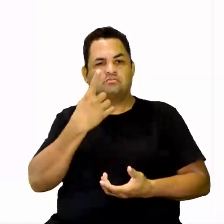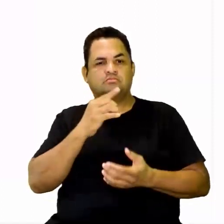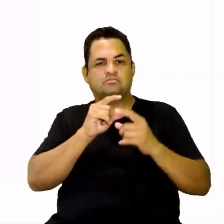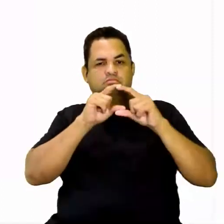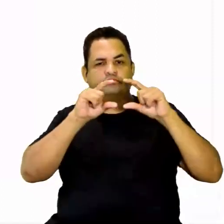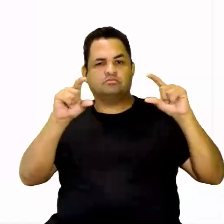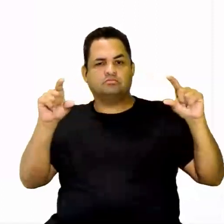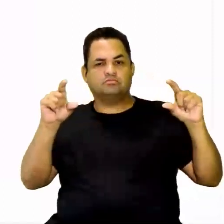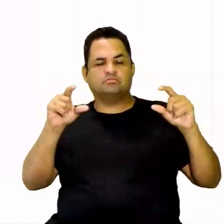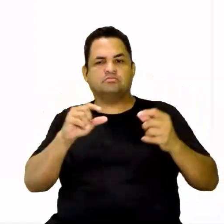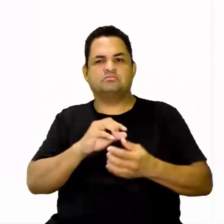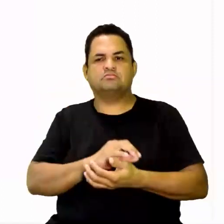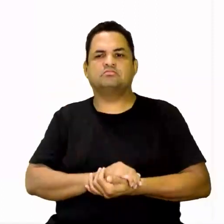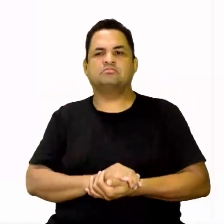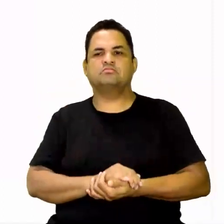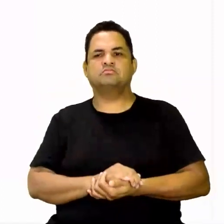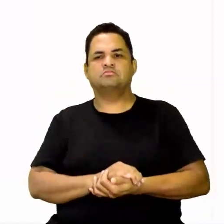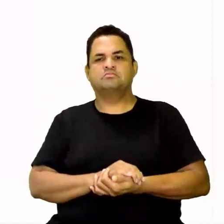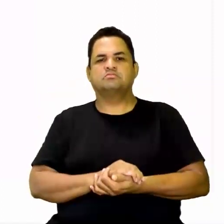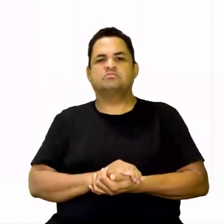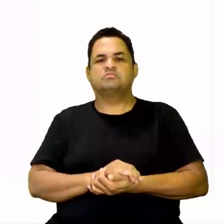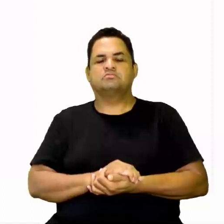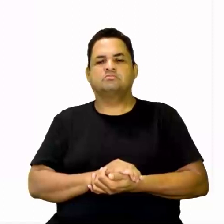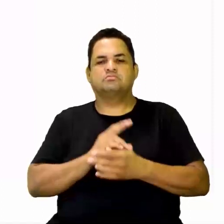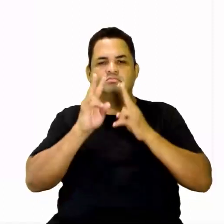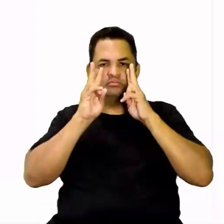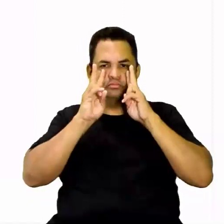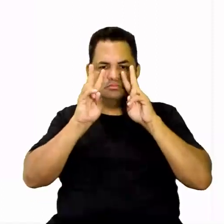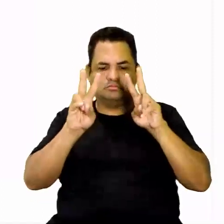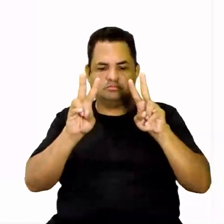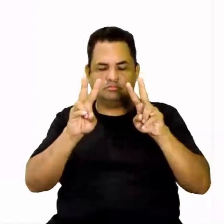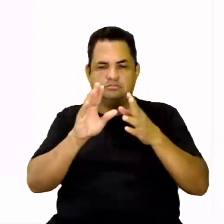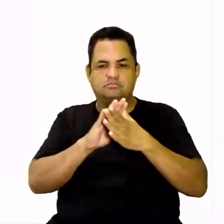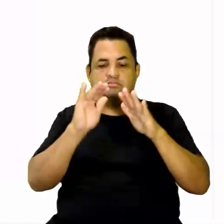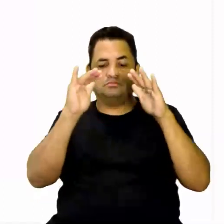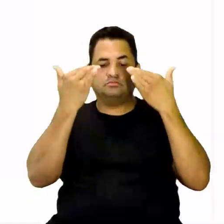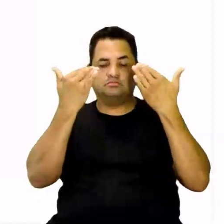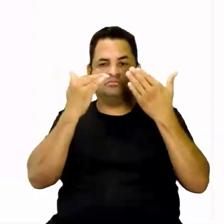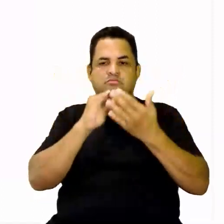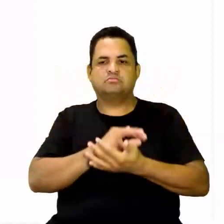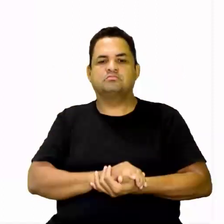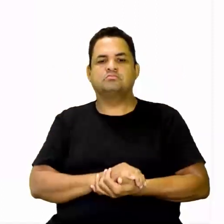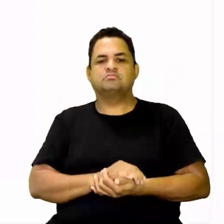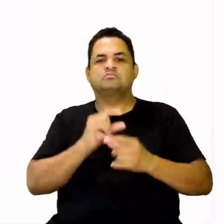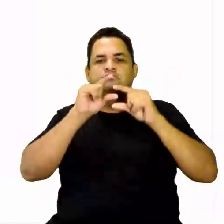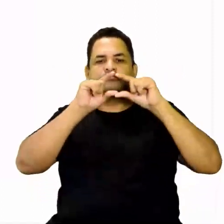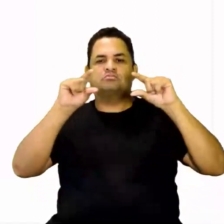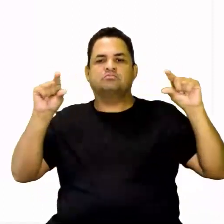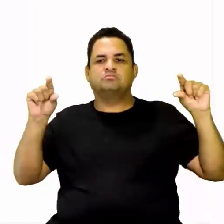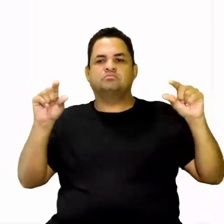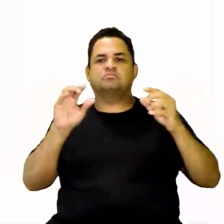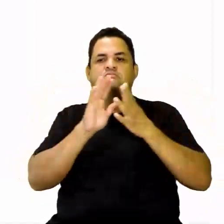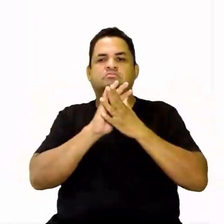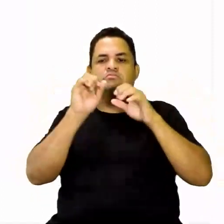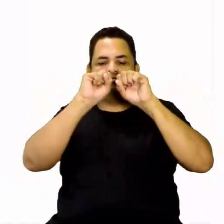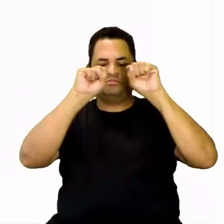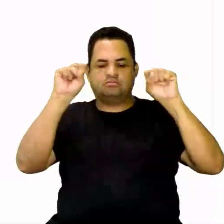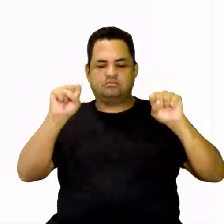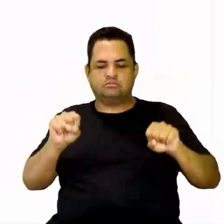nos diz o seguinte. Fique de olho aí, meu caro aluno, fique ligado no enunciado, hein? Em um